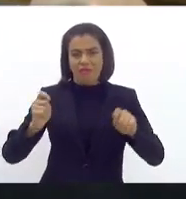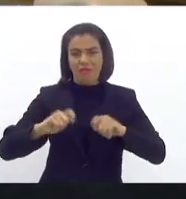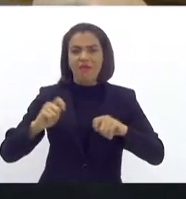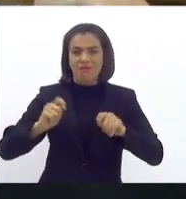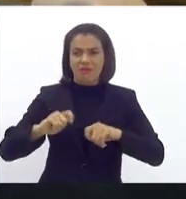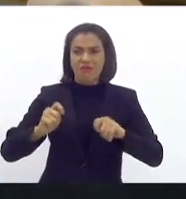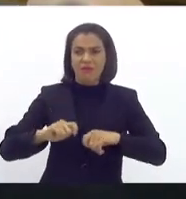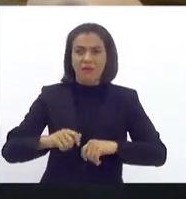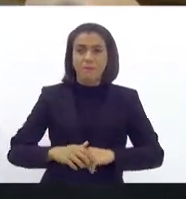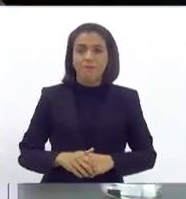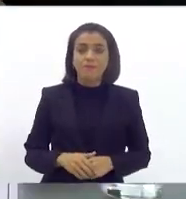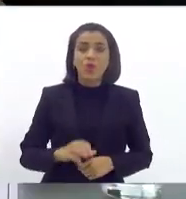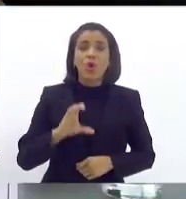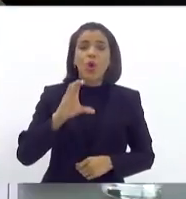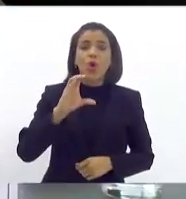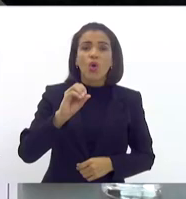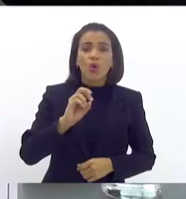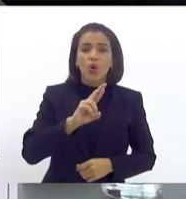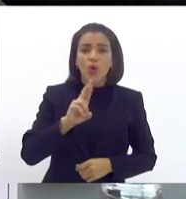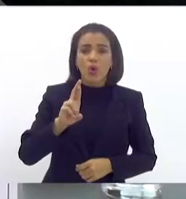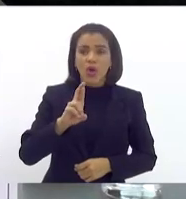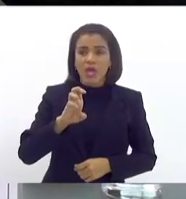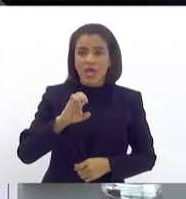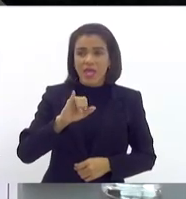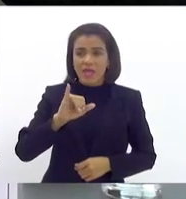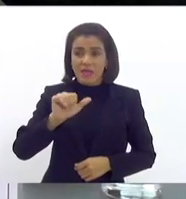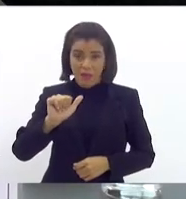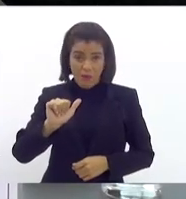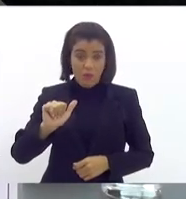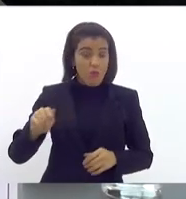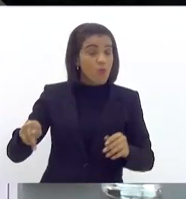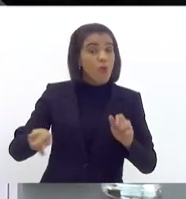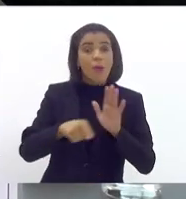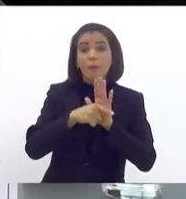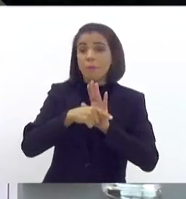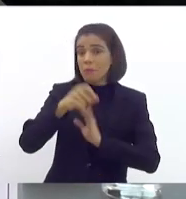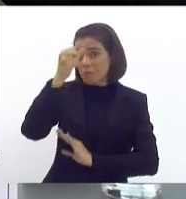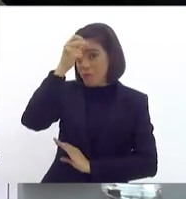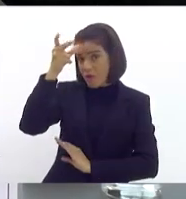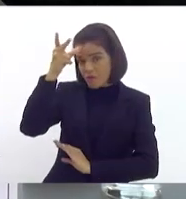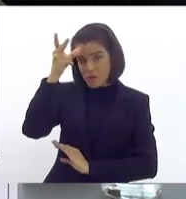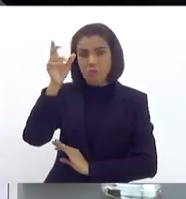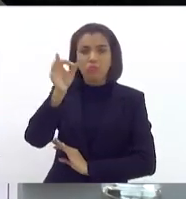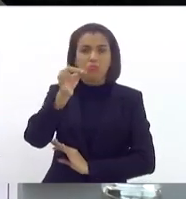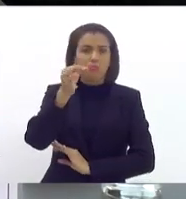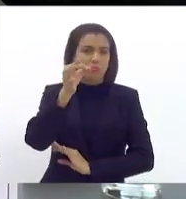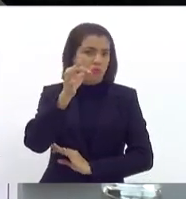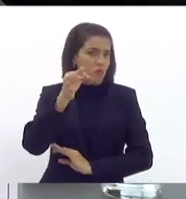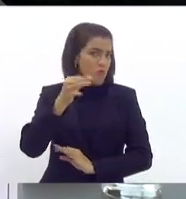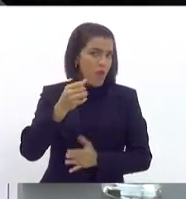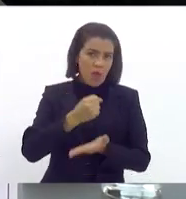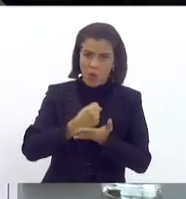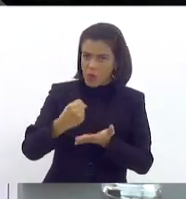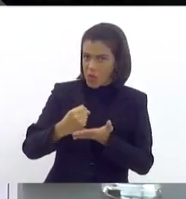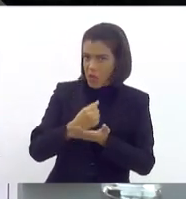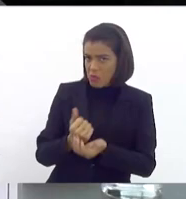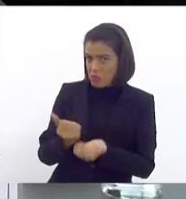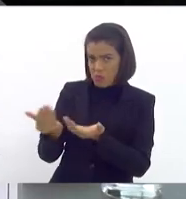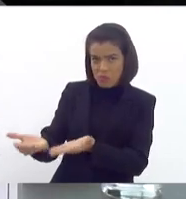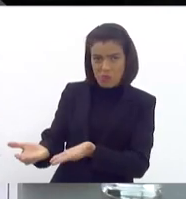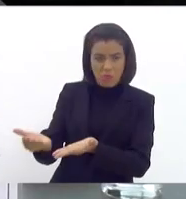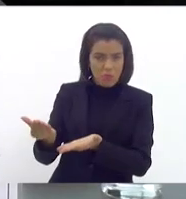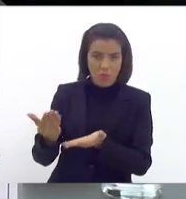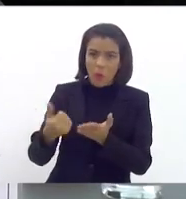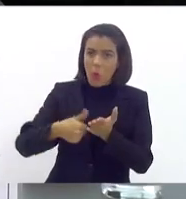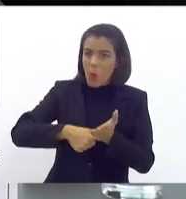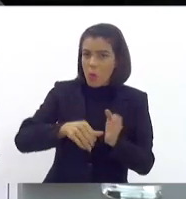E aí? O Correão é da prefeitura, né? Da prefeitura. Não está concedido a clube nenhum. Volta